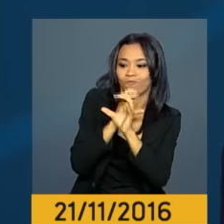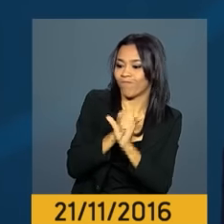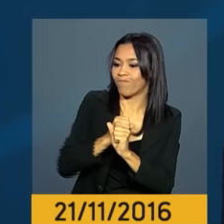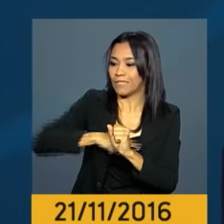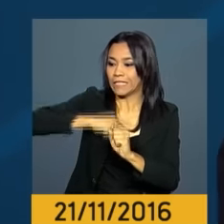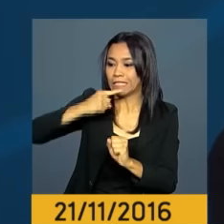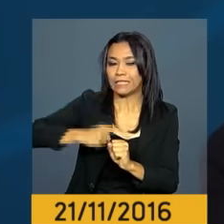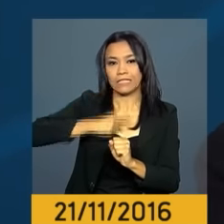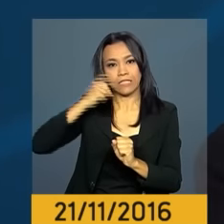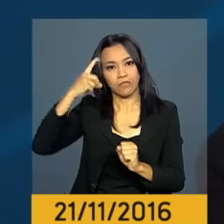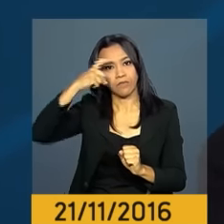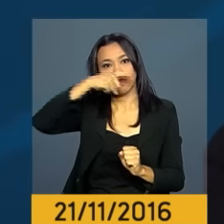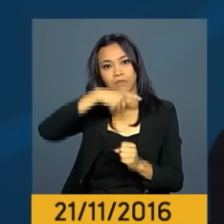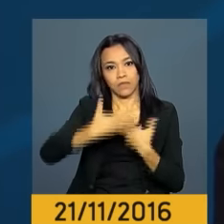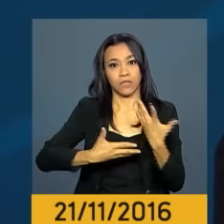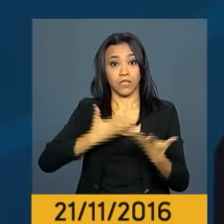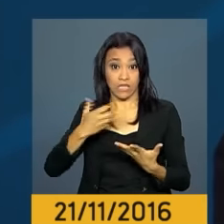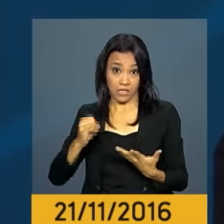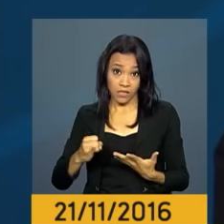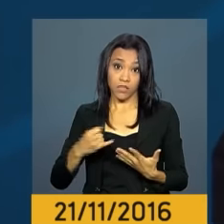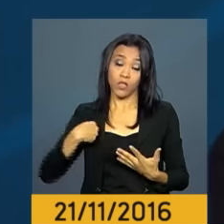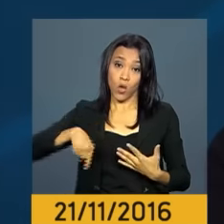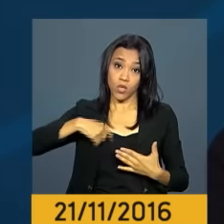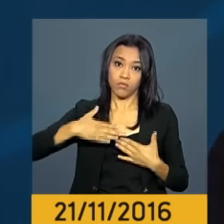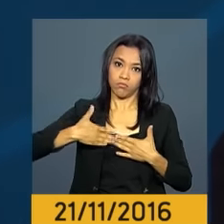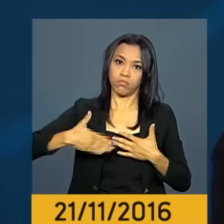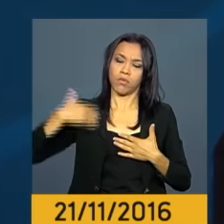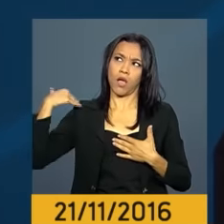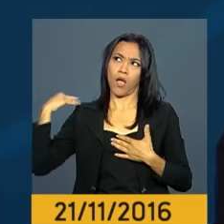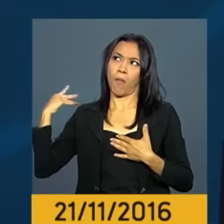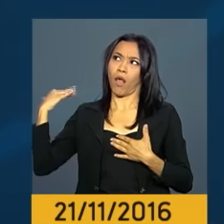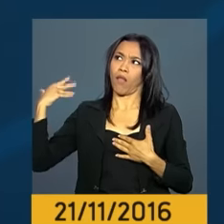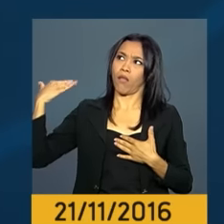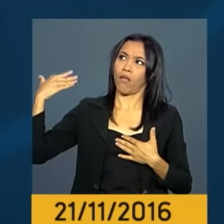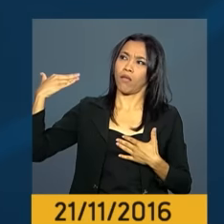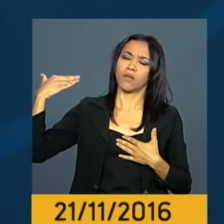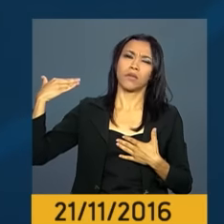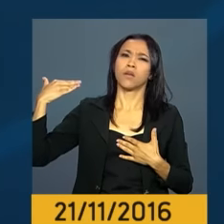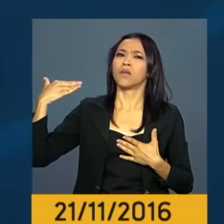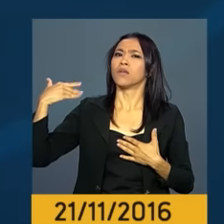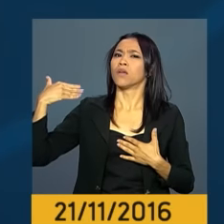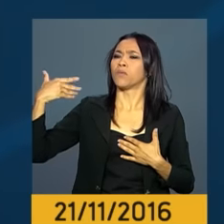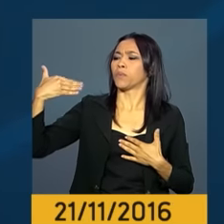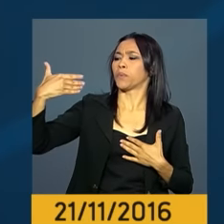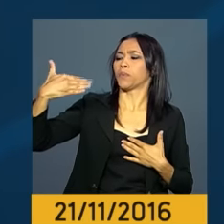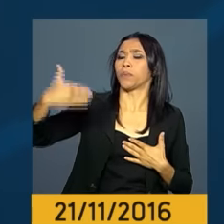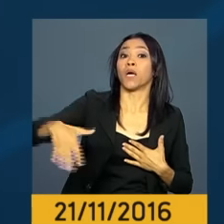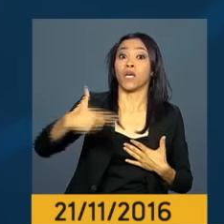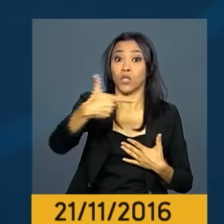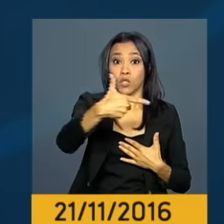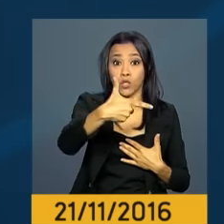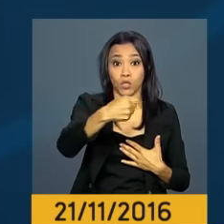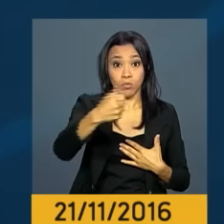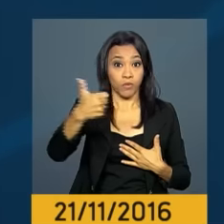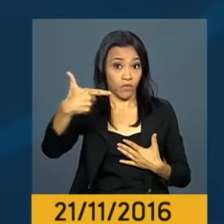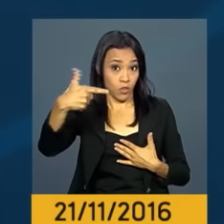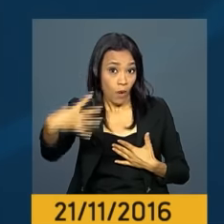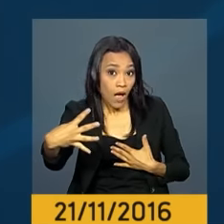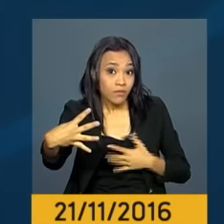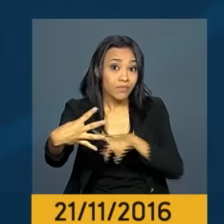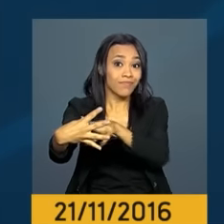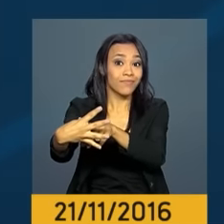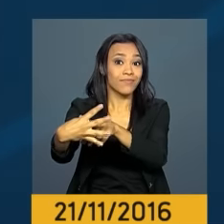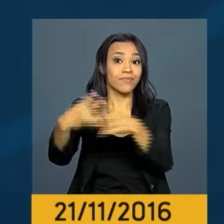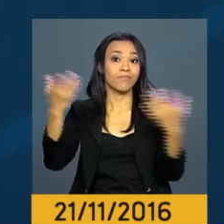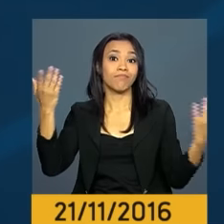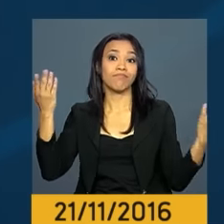Os senhores sabem que se nós prosseguirmos no ritmo que vínhamos, em 2024, nós teríamos que fechar as